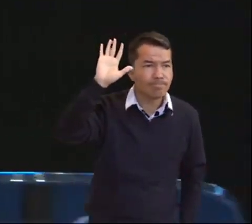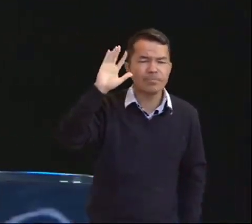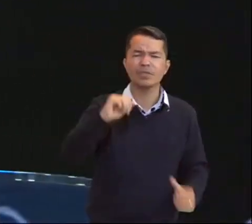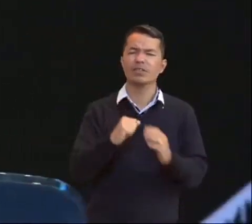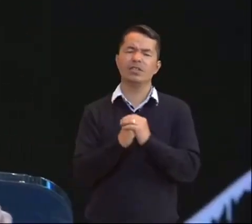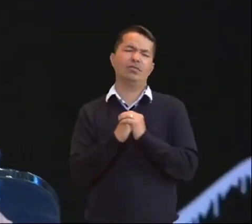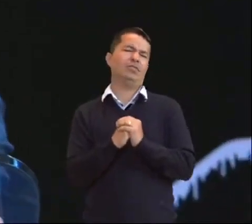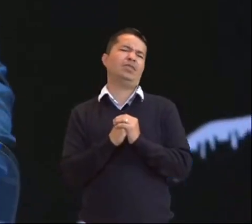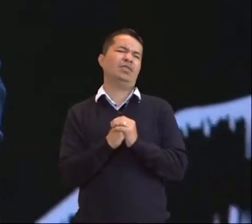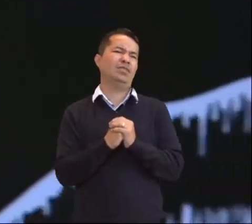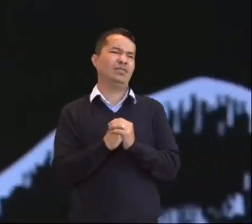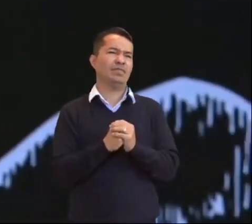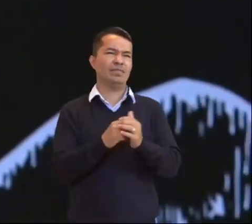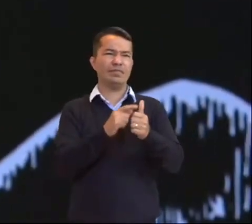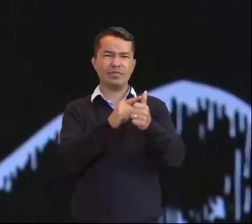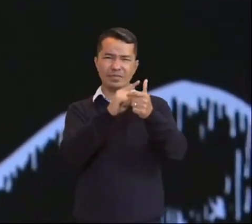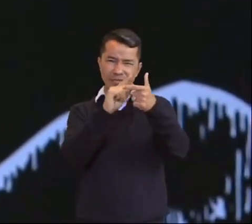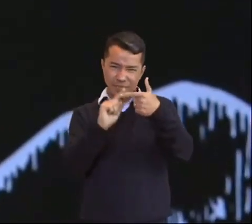conselho,